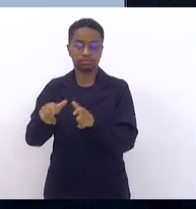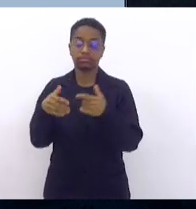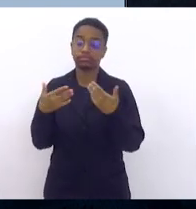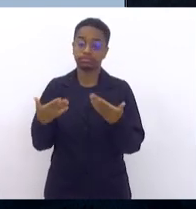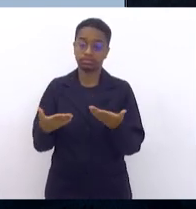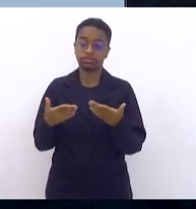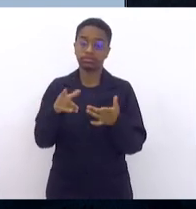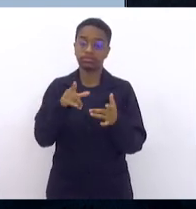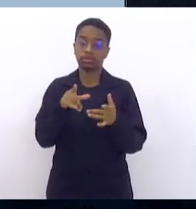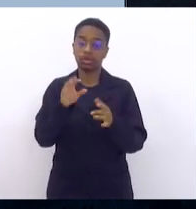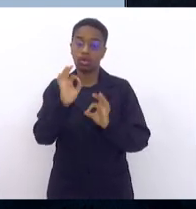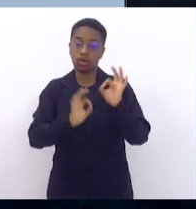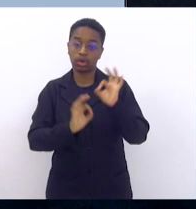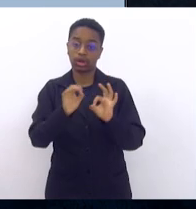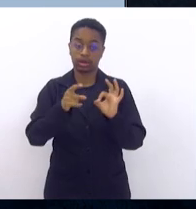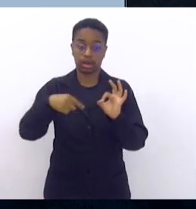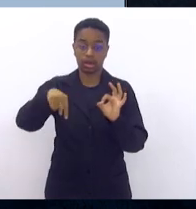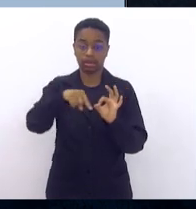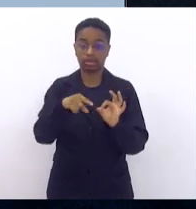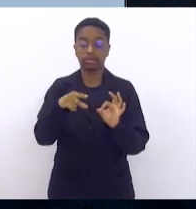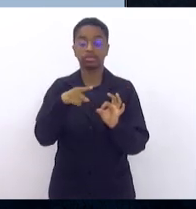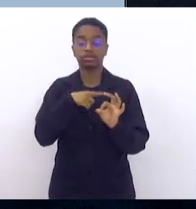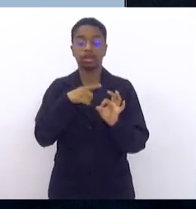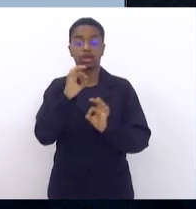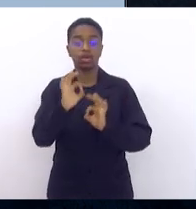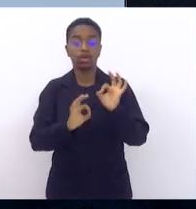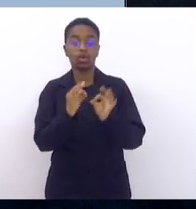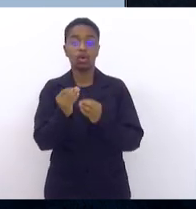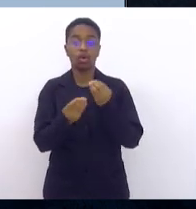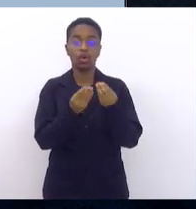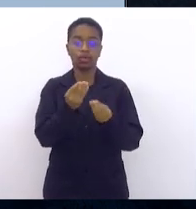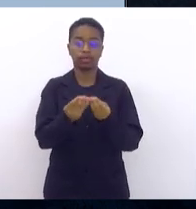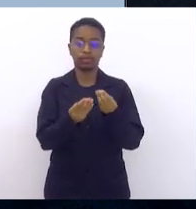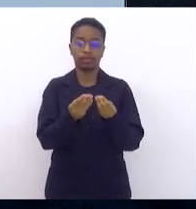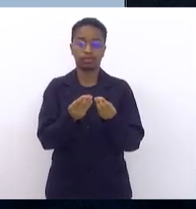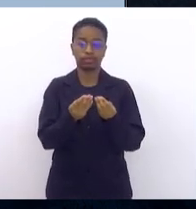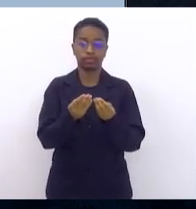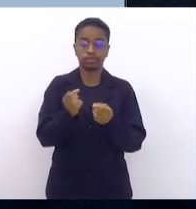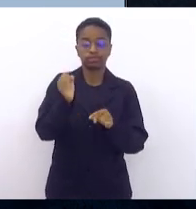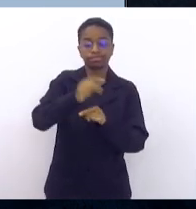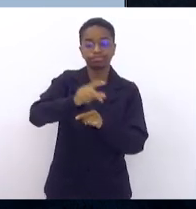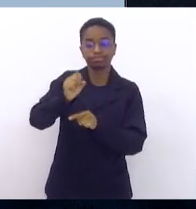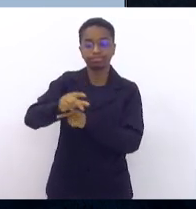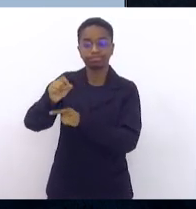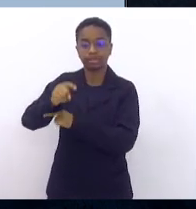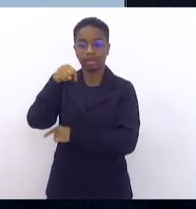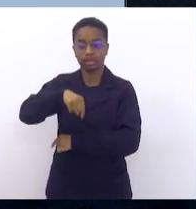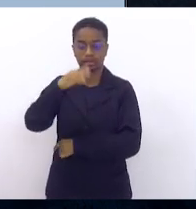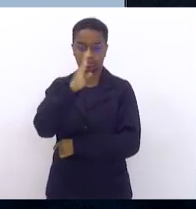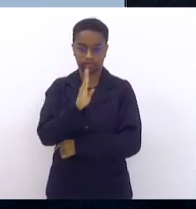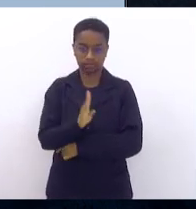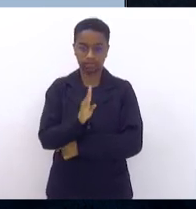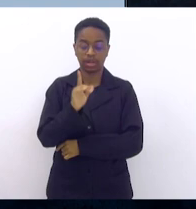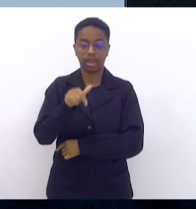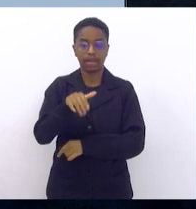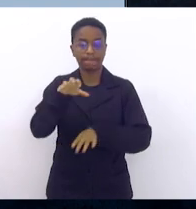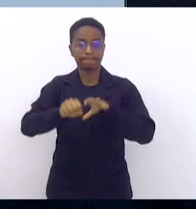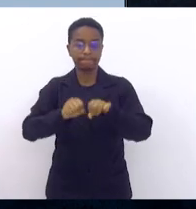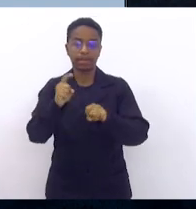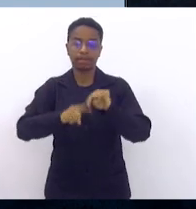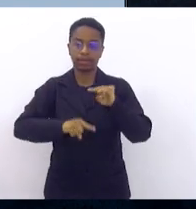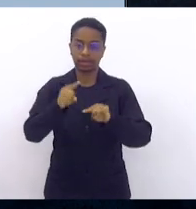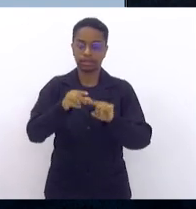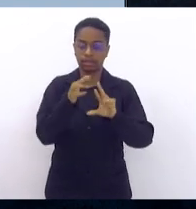aí classificaram eles eles são classificados na ocupação brasileira né como catadores